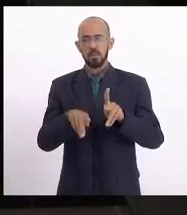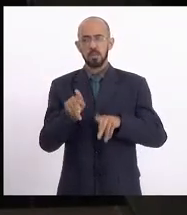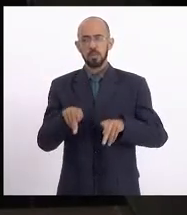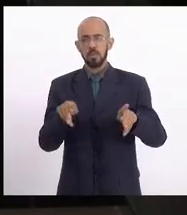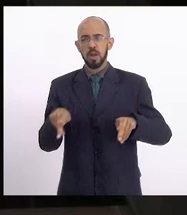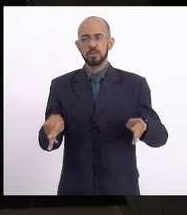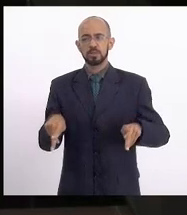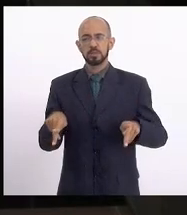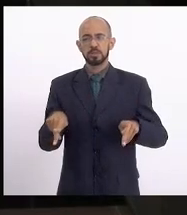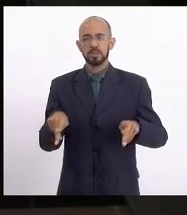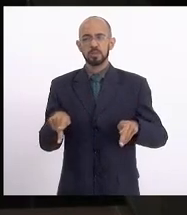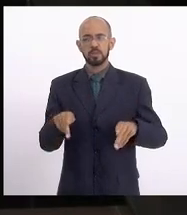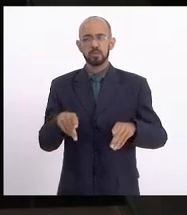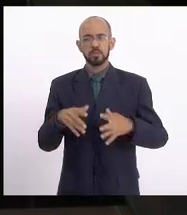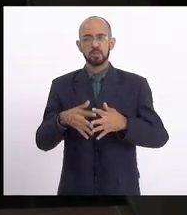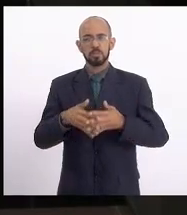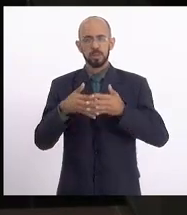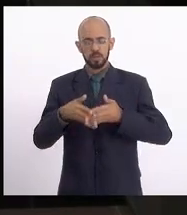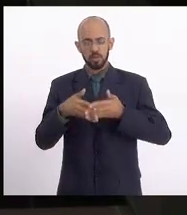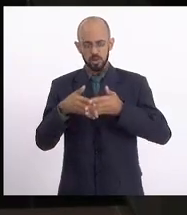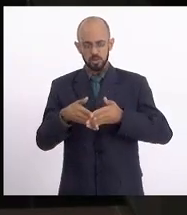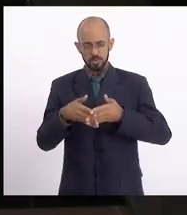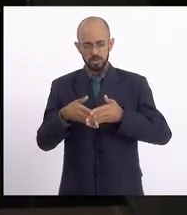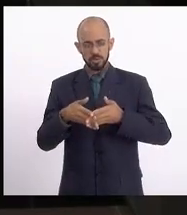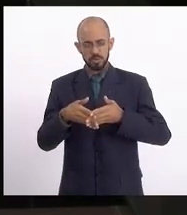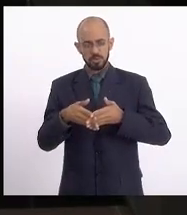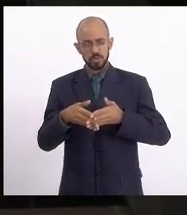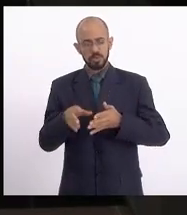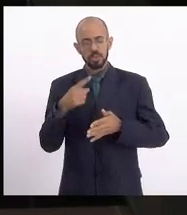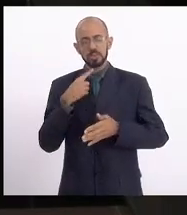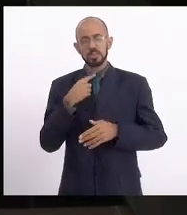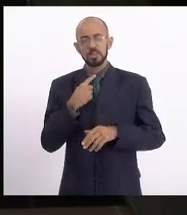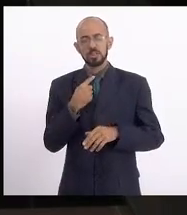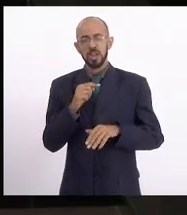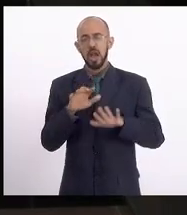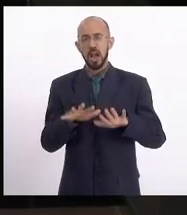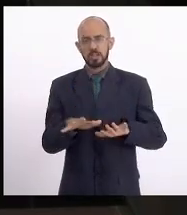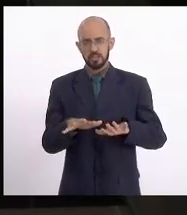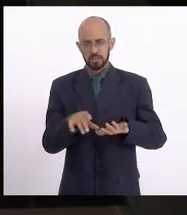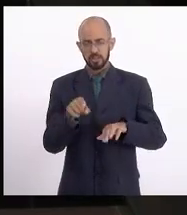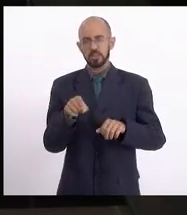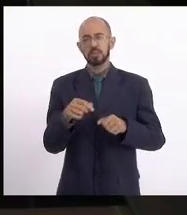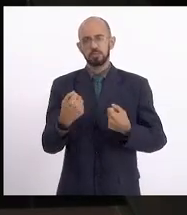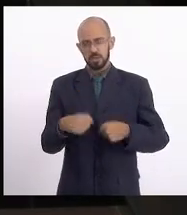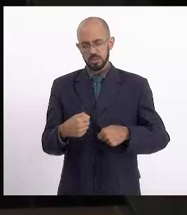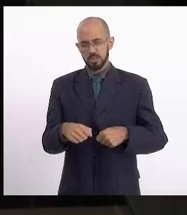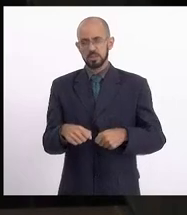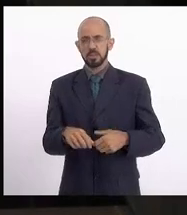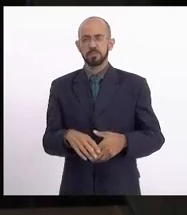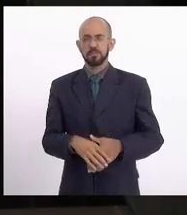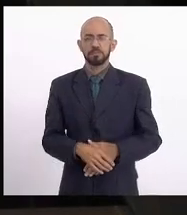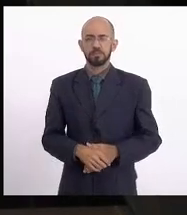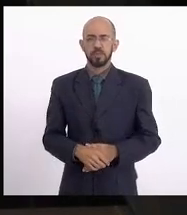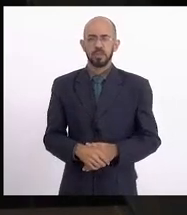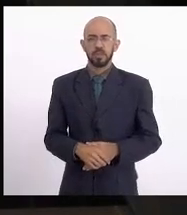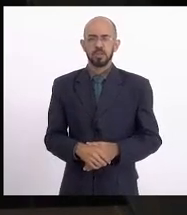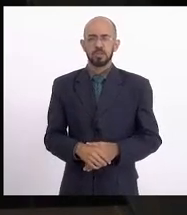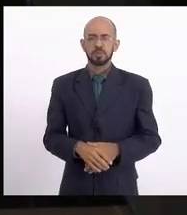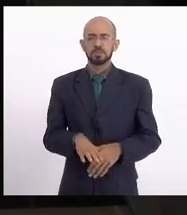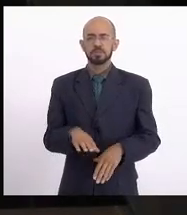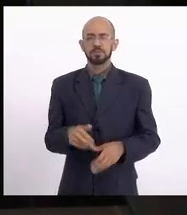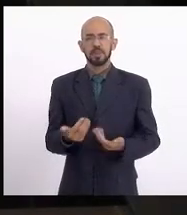de Petrópolis assim o deseja e precisa. Então, queria primeiro